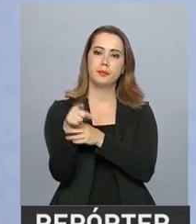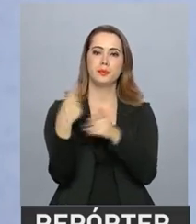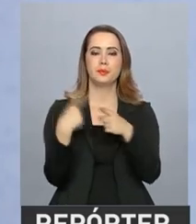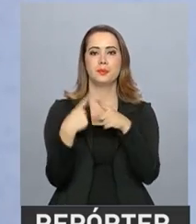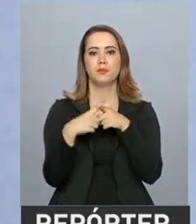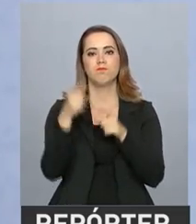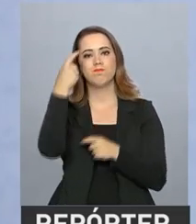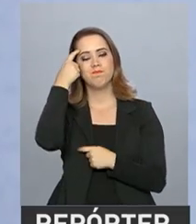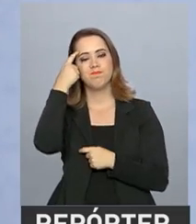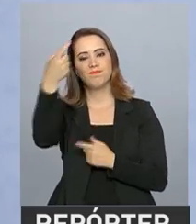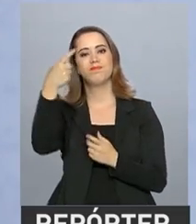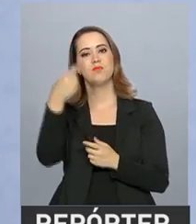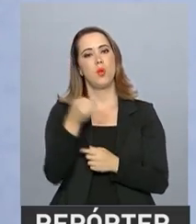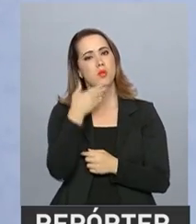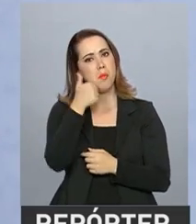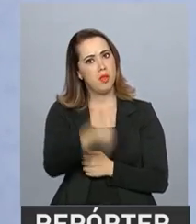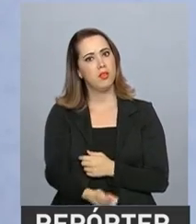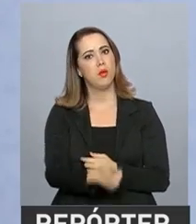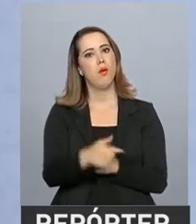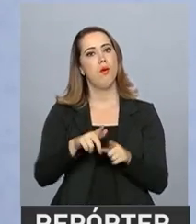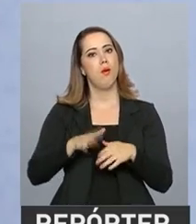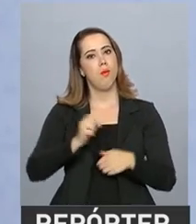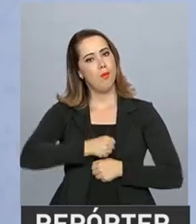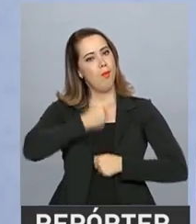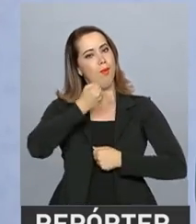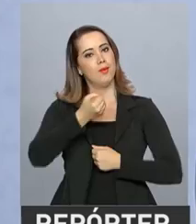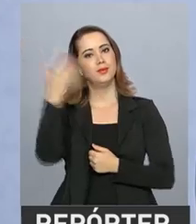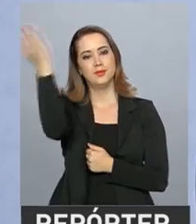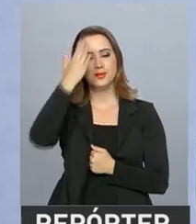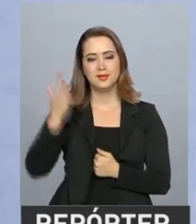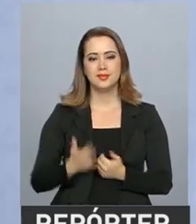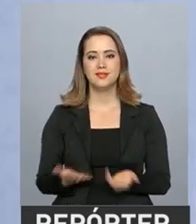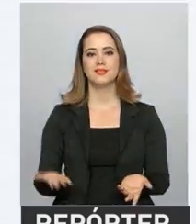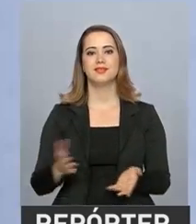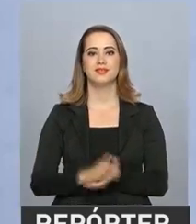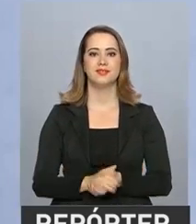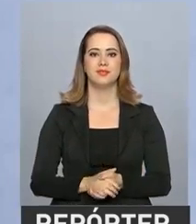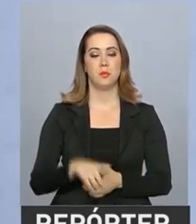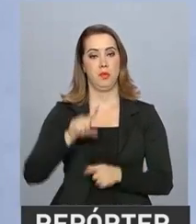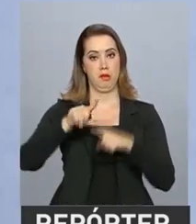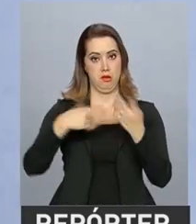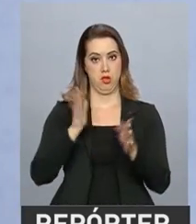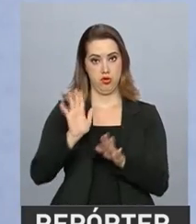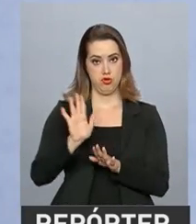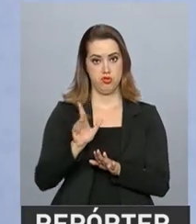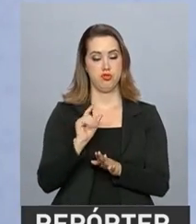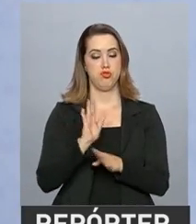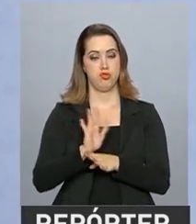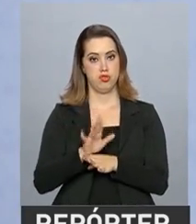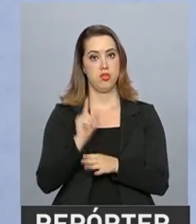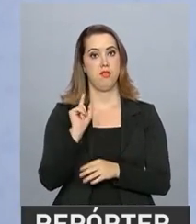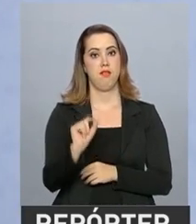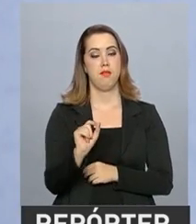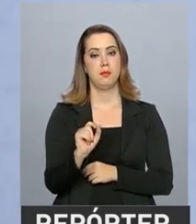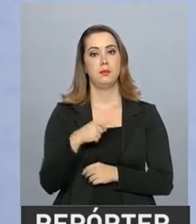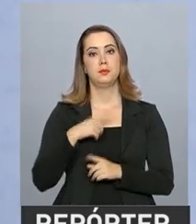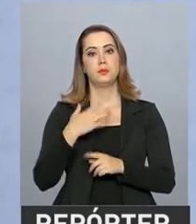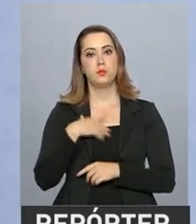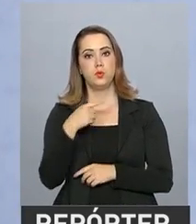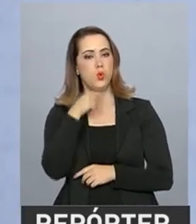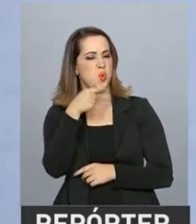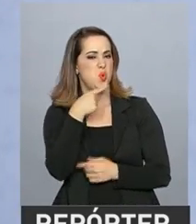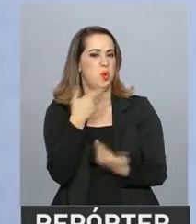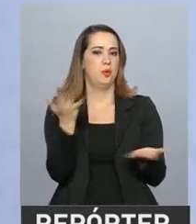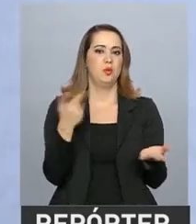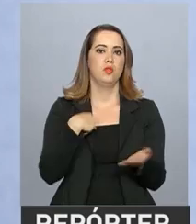esses pensamentos positivos dando mais orgulho a toda a população brasileira daqui a pouco eu não tenho dúvidas que todos vocês vão